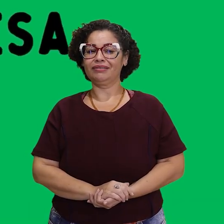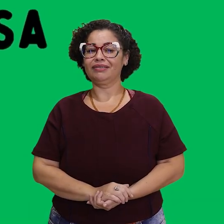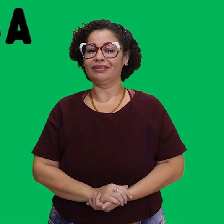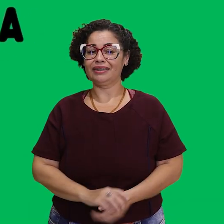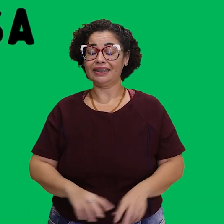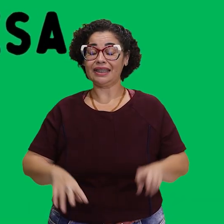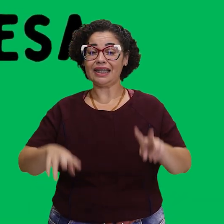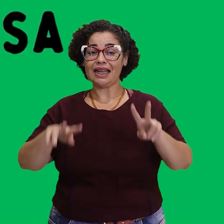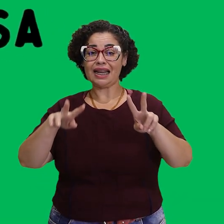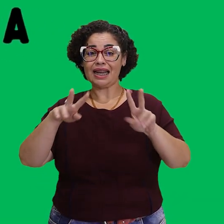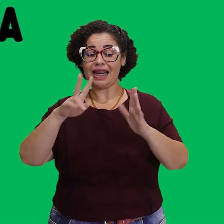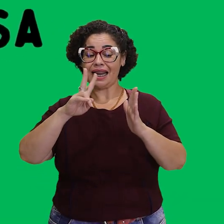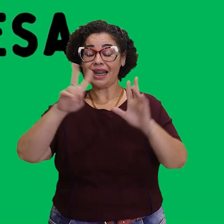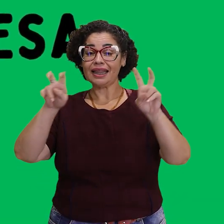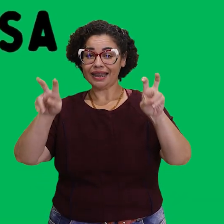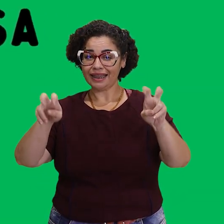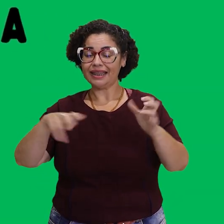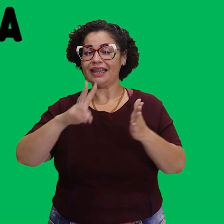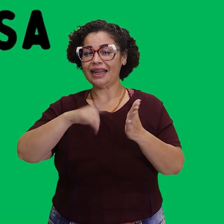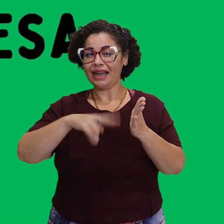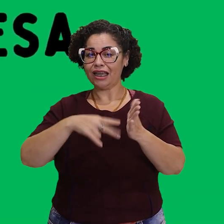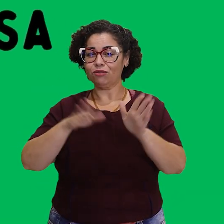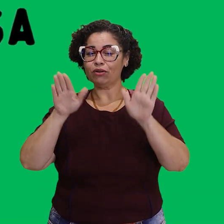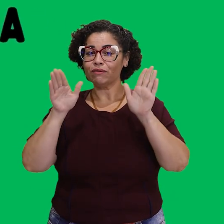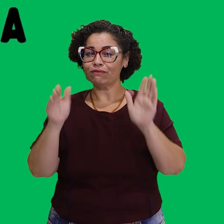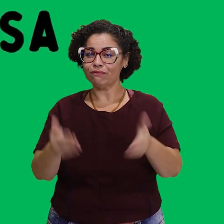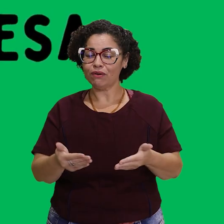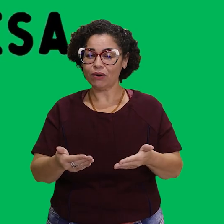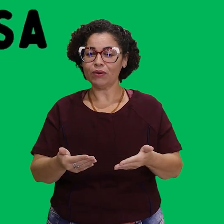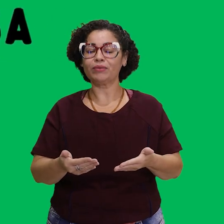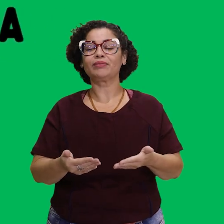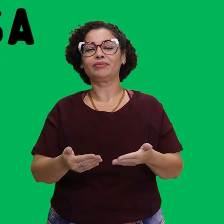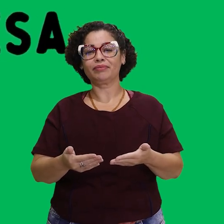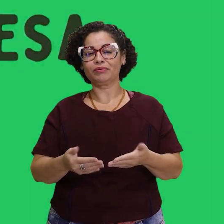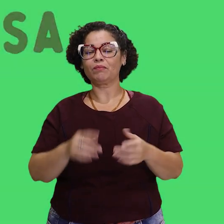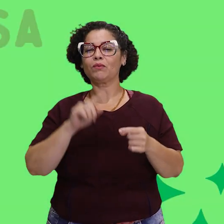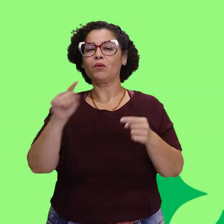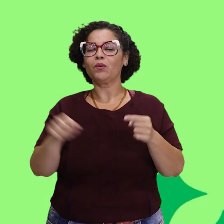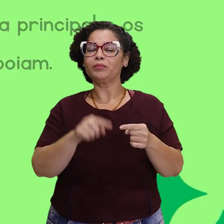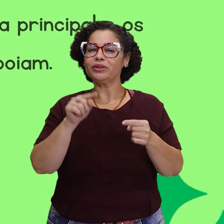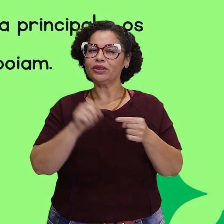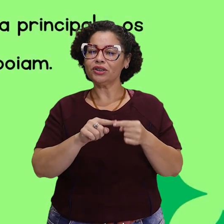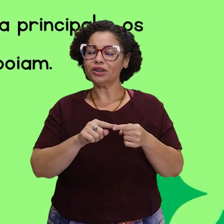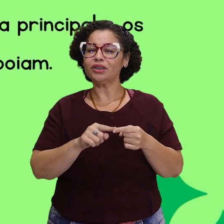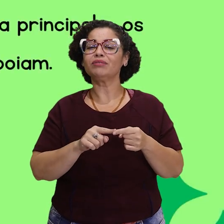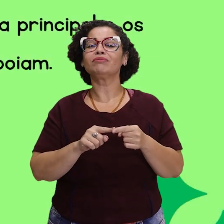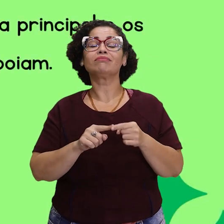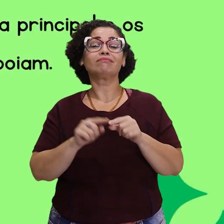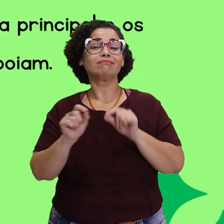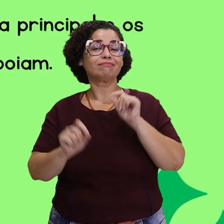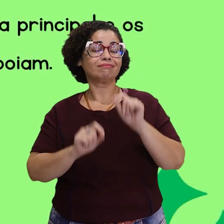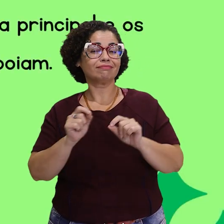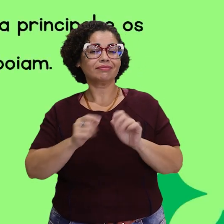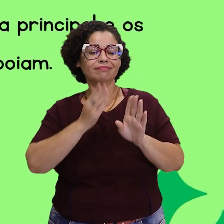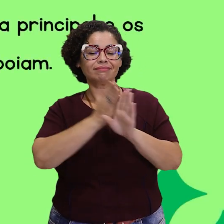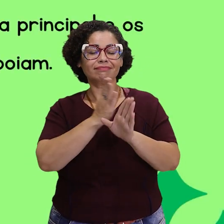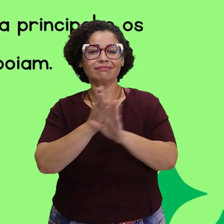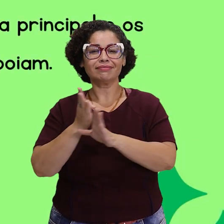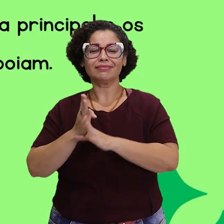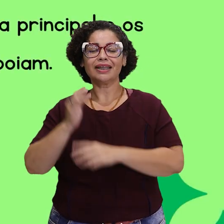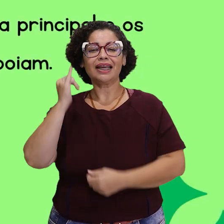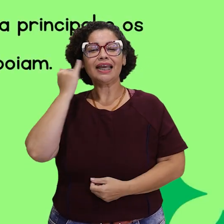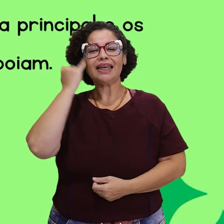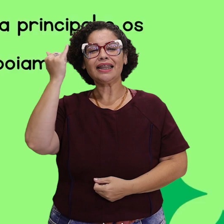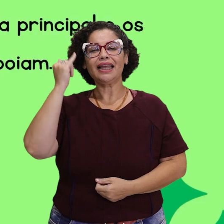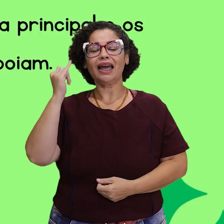O título é Leitura em Foco. E o objetivo é